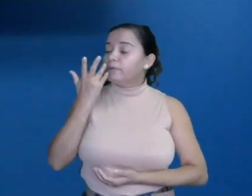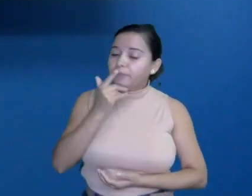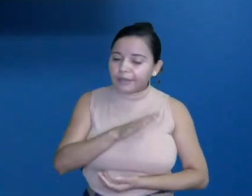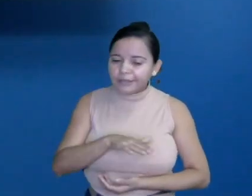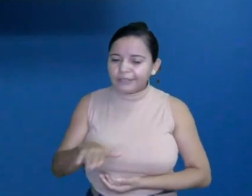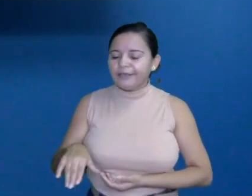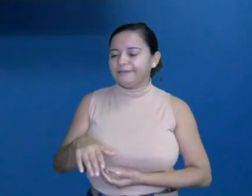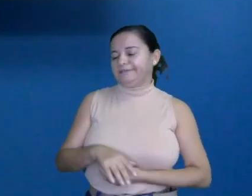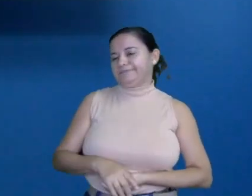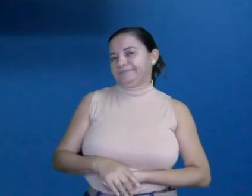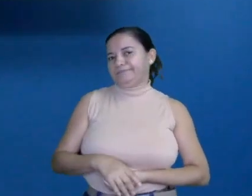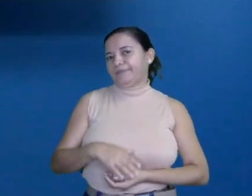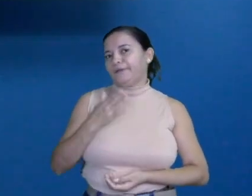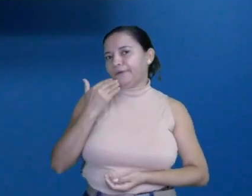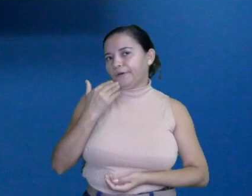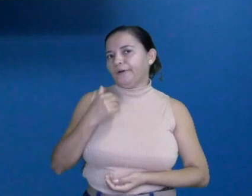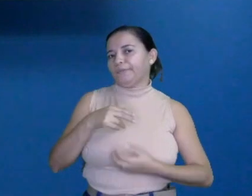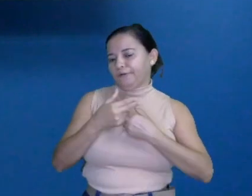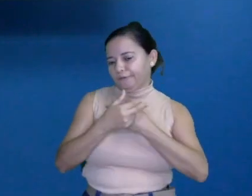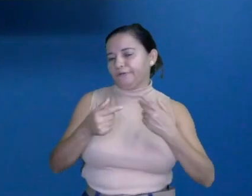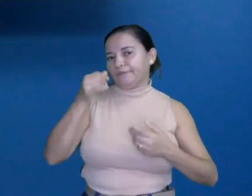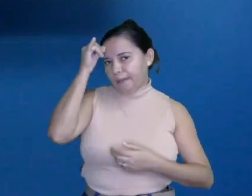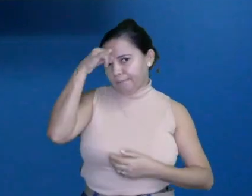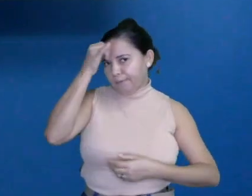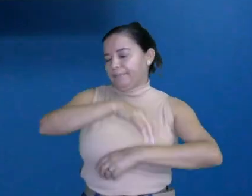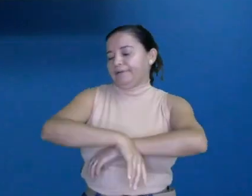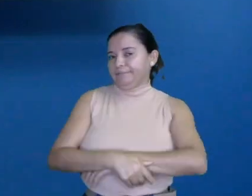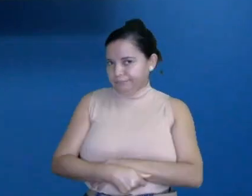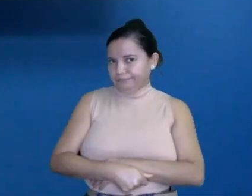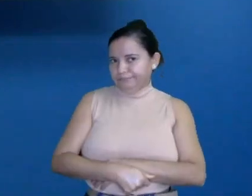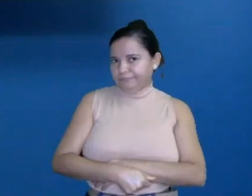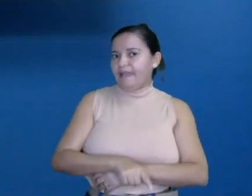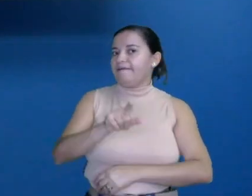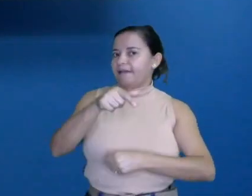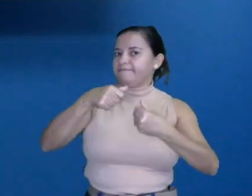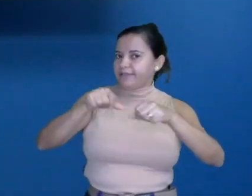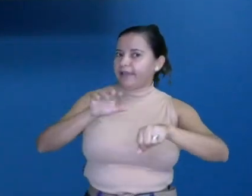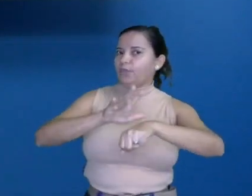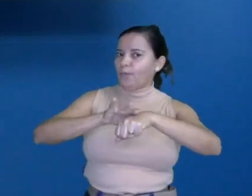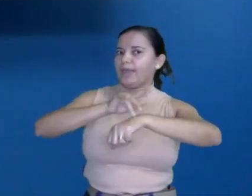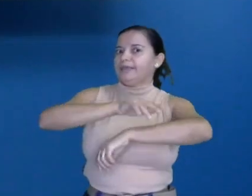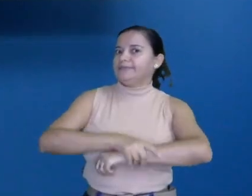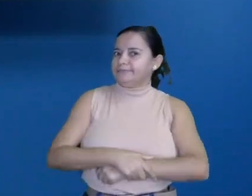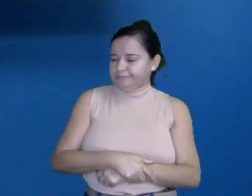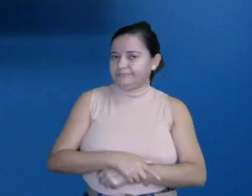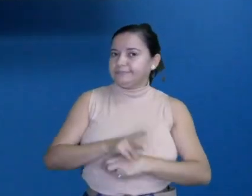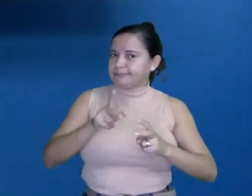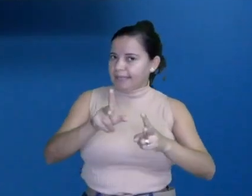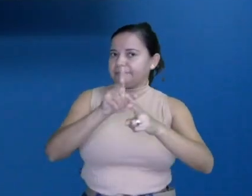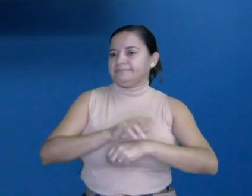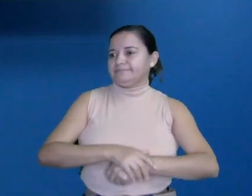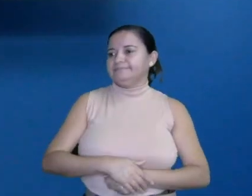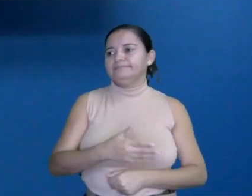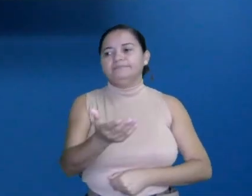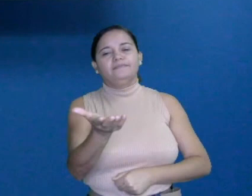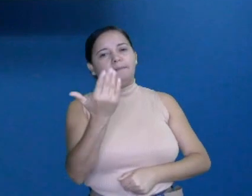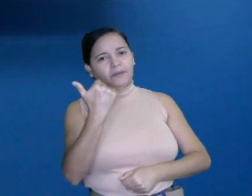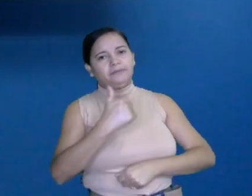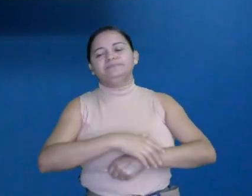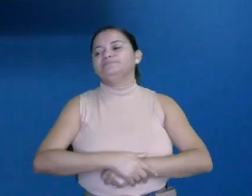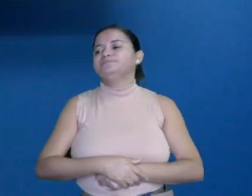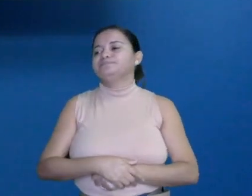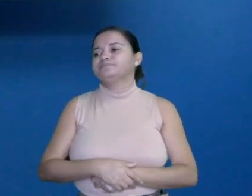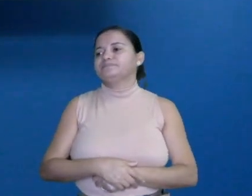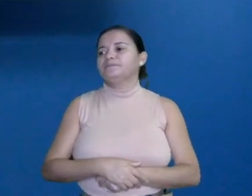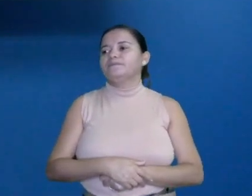come besteira, aí vai ter que estar tomando remédio direto, porque vai adoecer direto, ok? Vamos lá, vamos continuar a